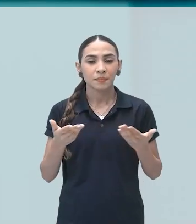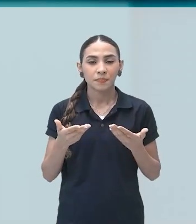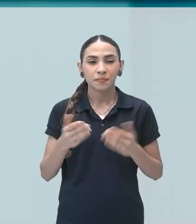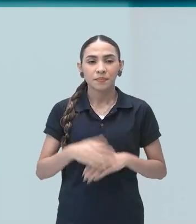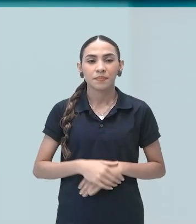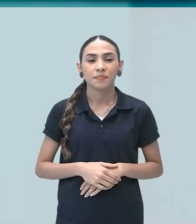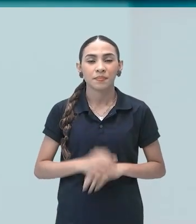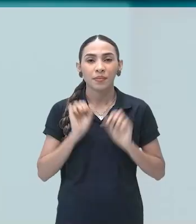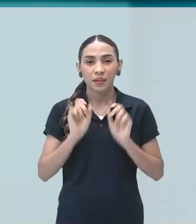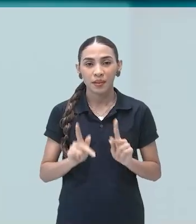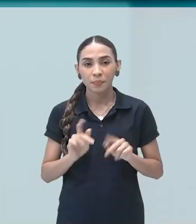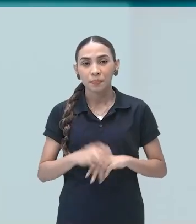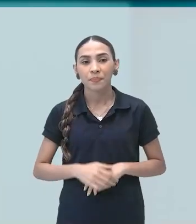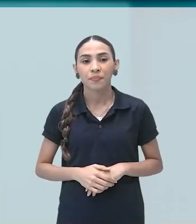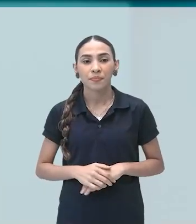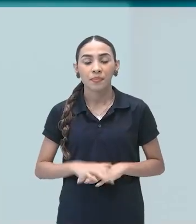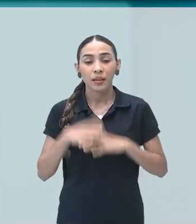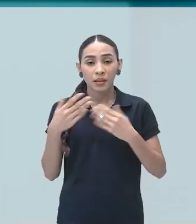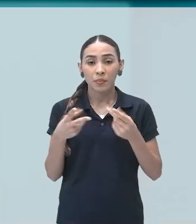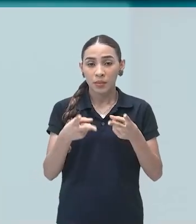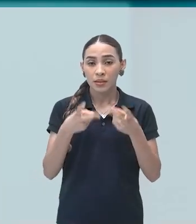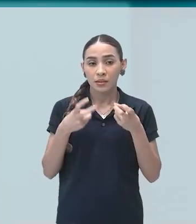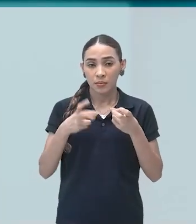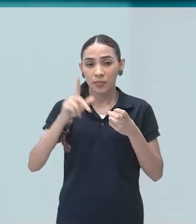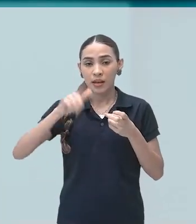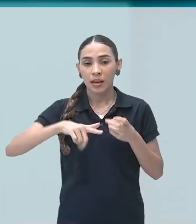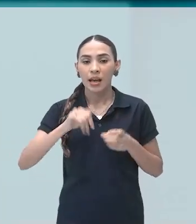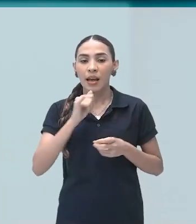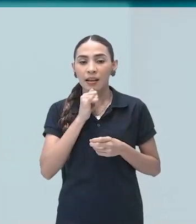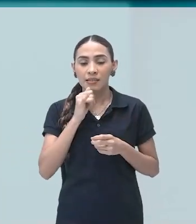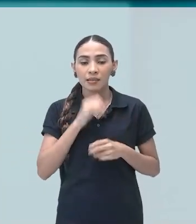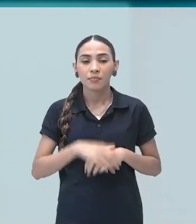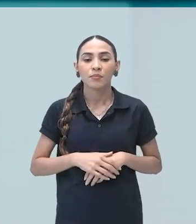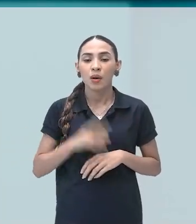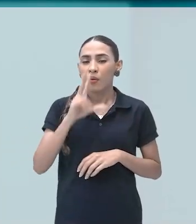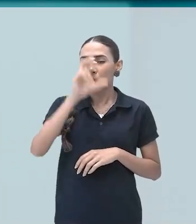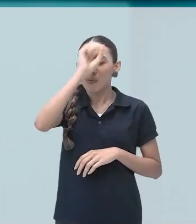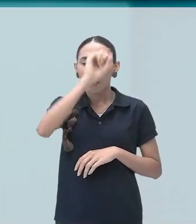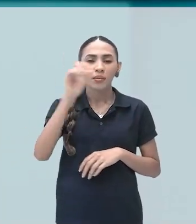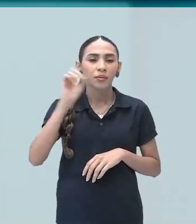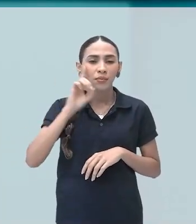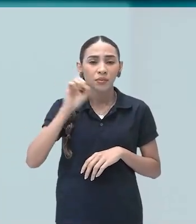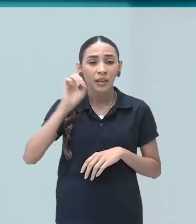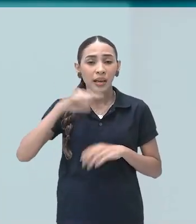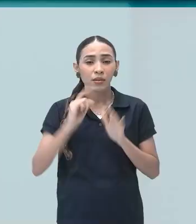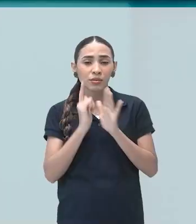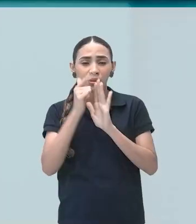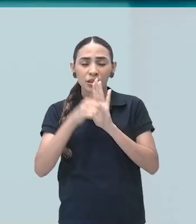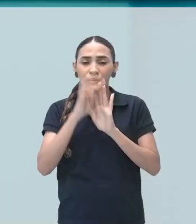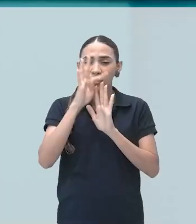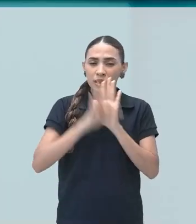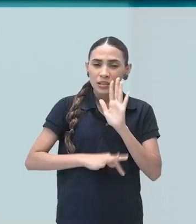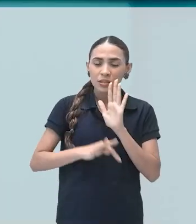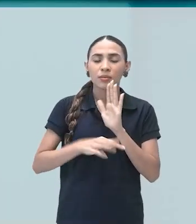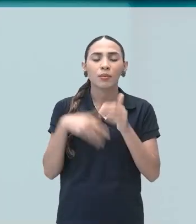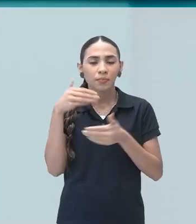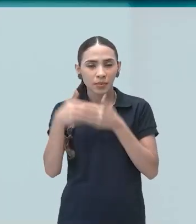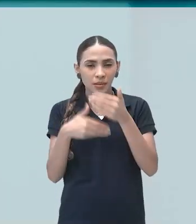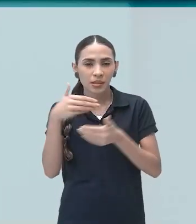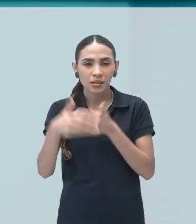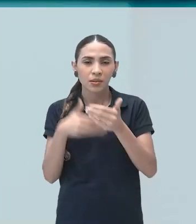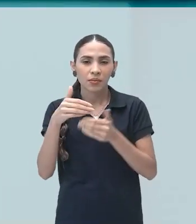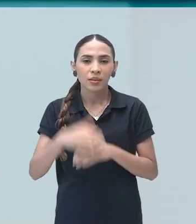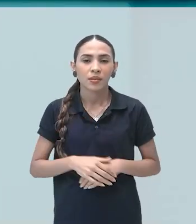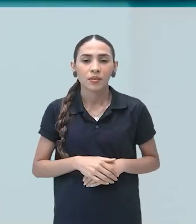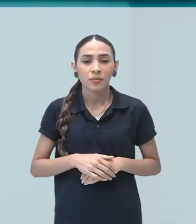vocês. Correto? Então vejam que a entrevista é algo que está presente no cotidiano, é um gênero textual bastante desenvolvido.